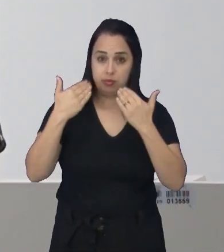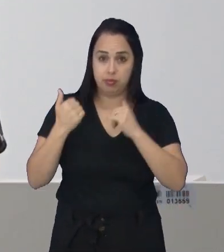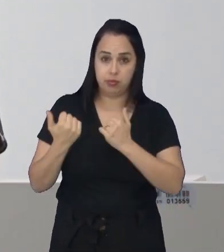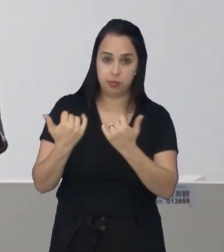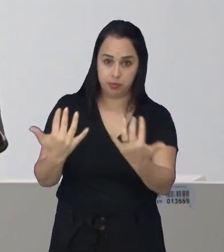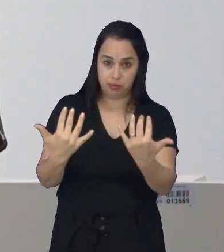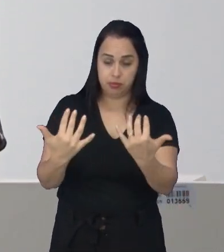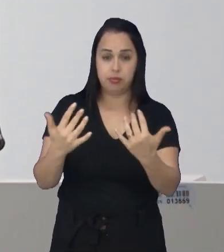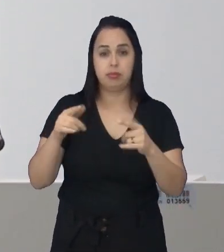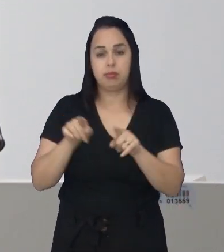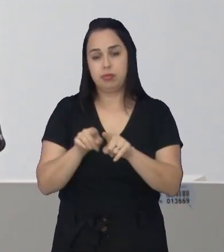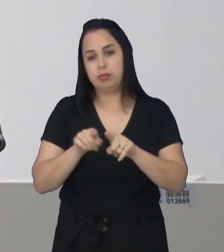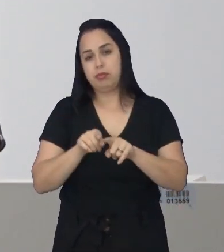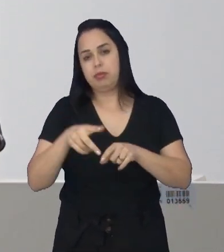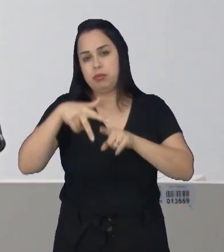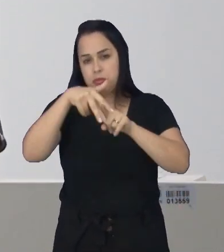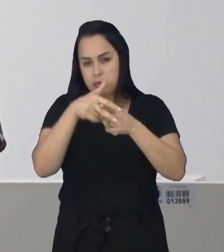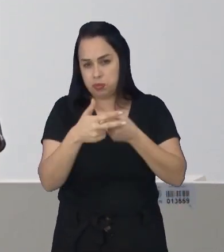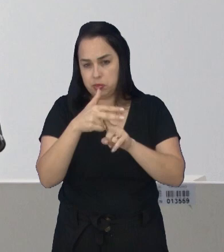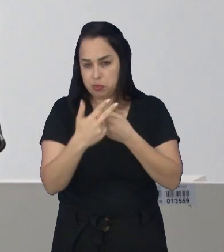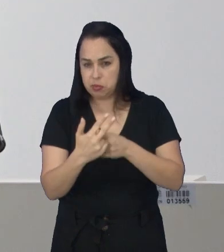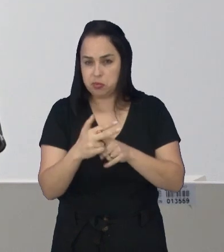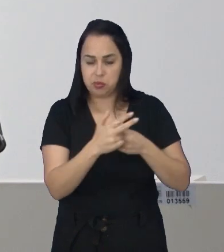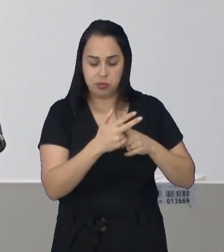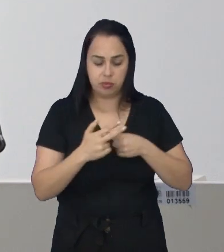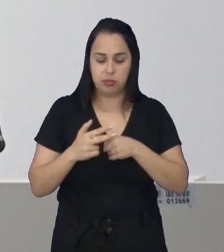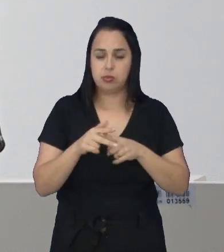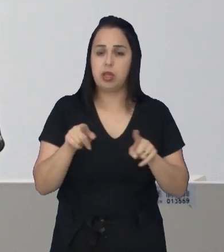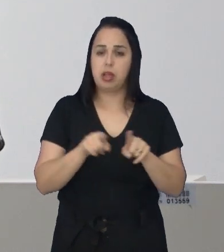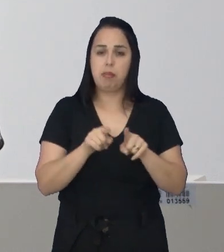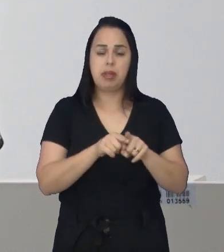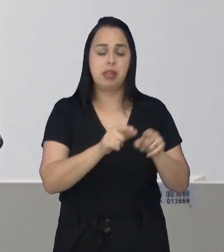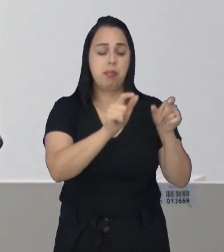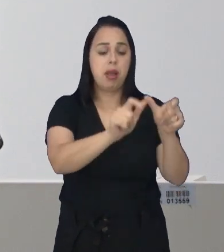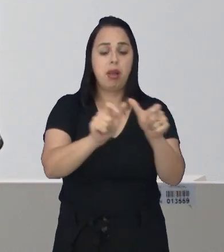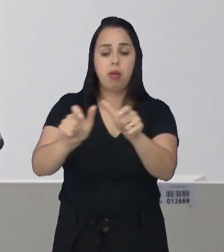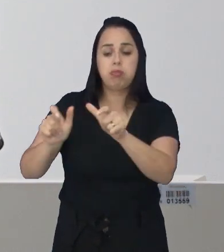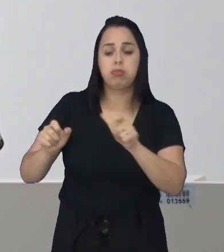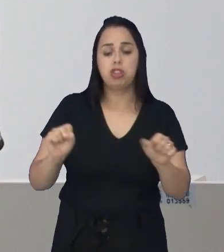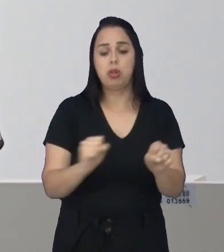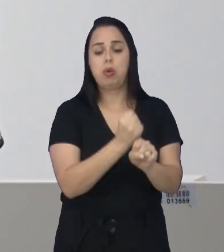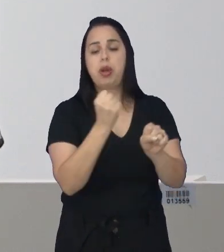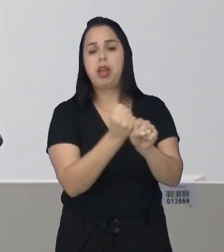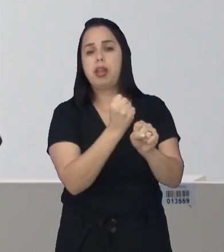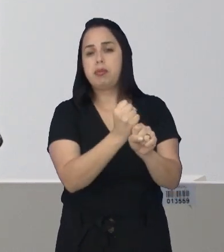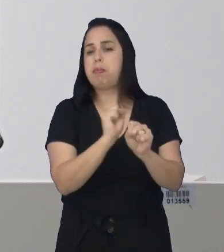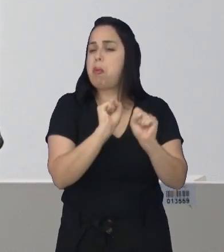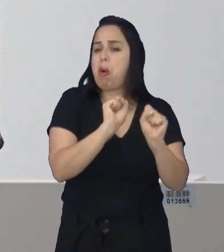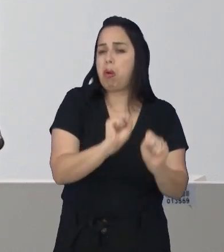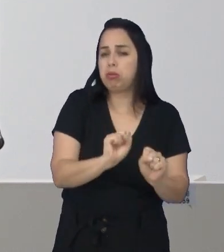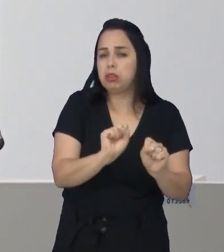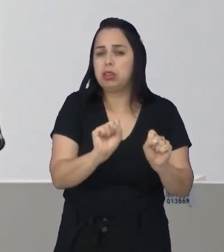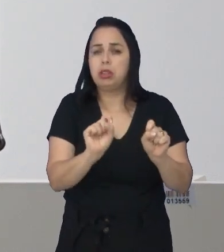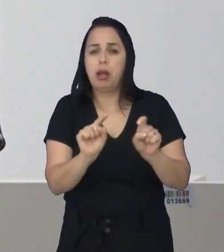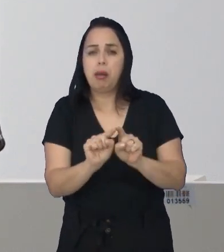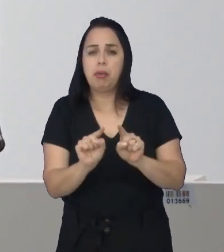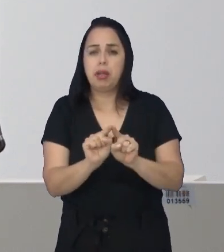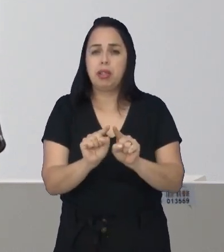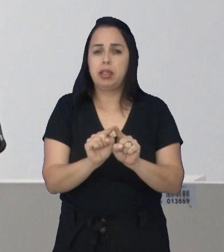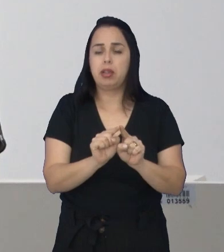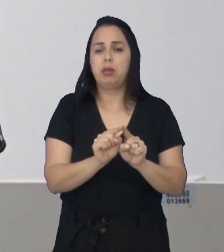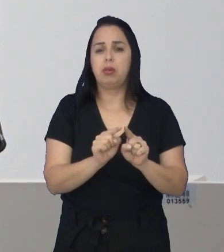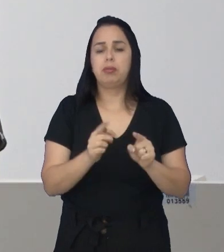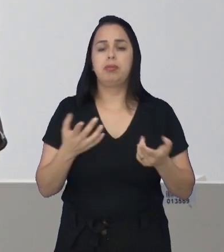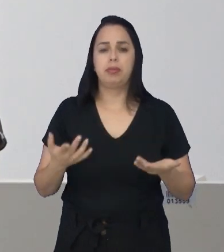a correção dando Plenitude aosneamento vigente naquela oportunidade enfrentando a Adim